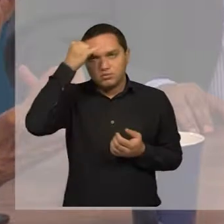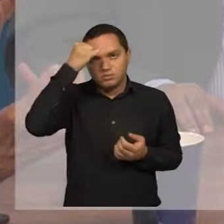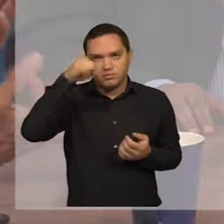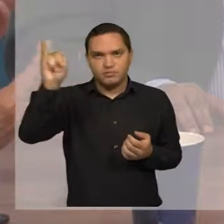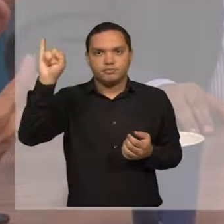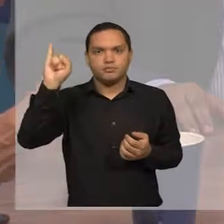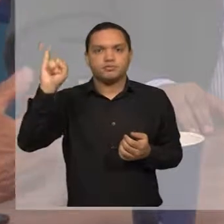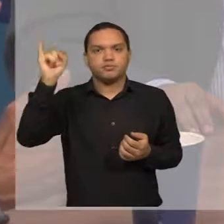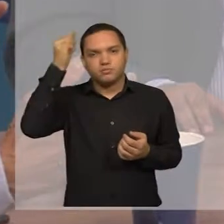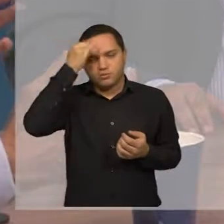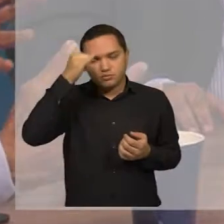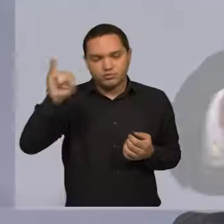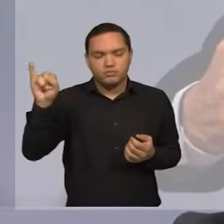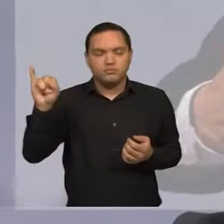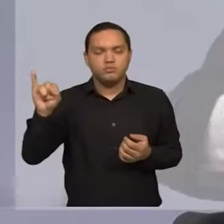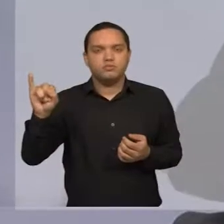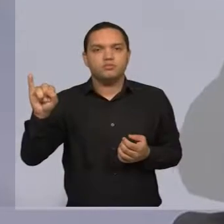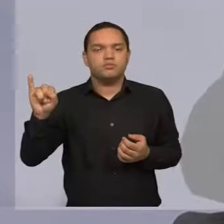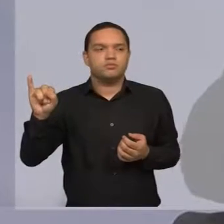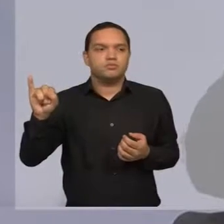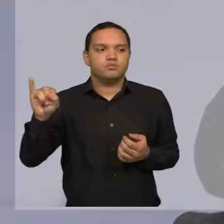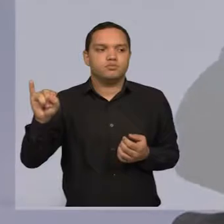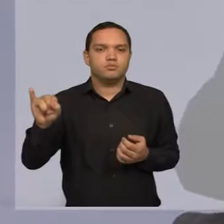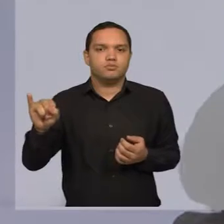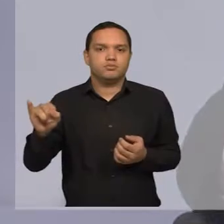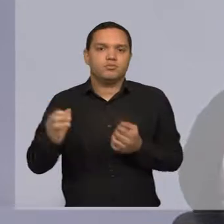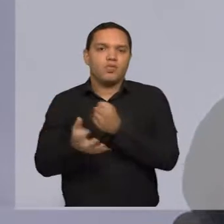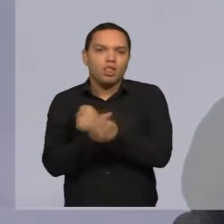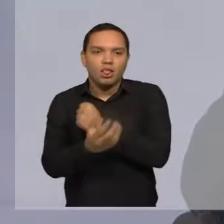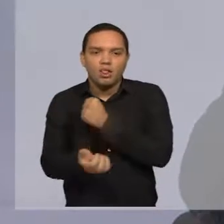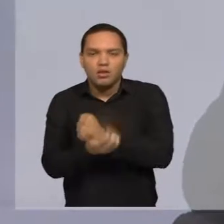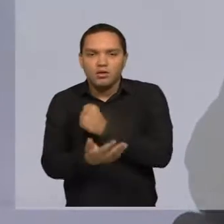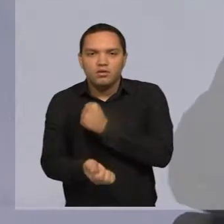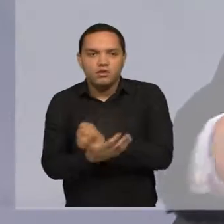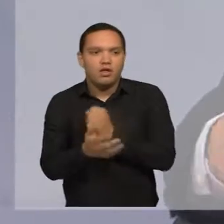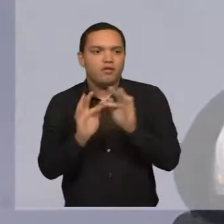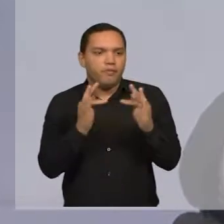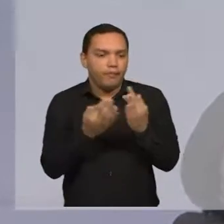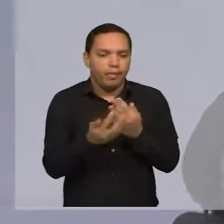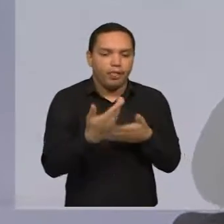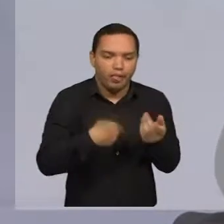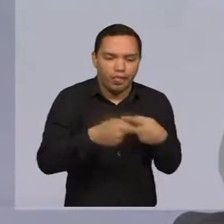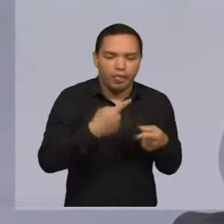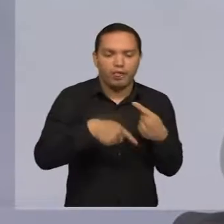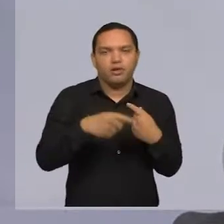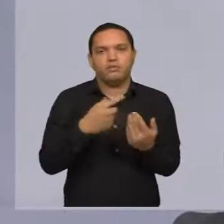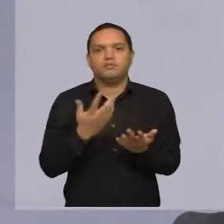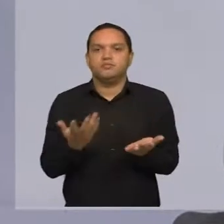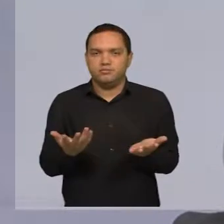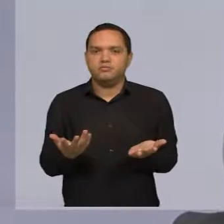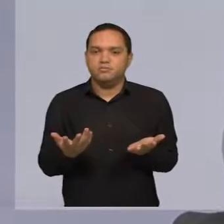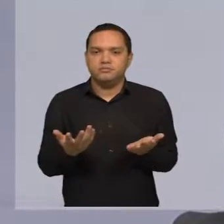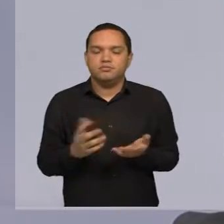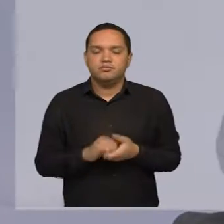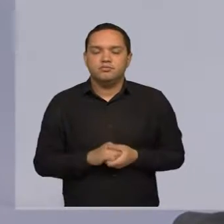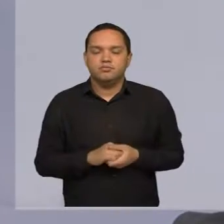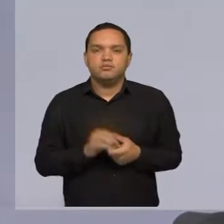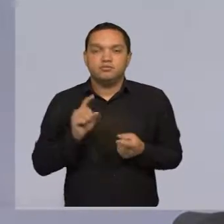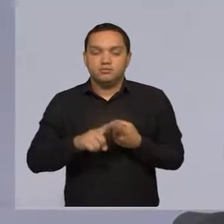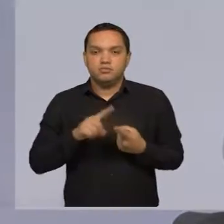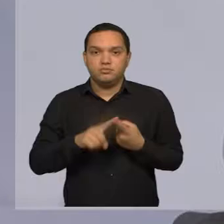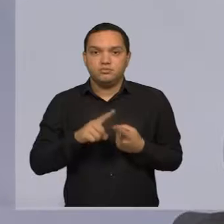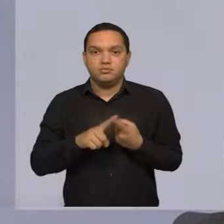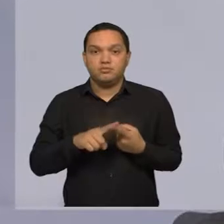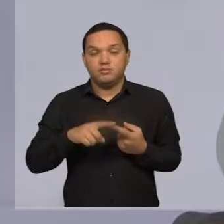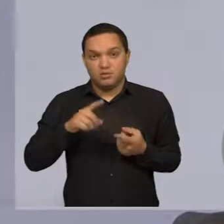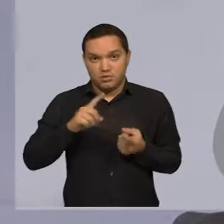evitar a utilização, né, dos laranjas familiares para lavagem de recursos. Além,